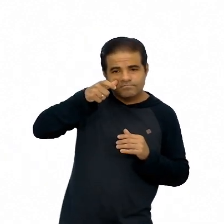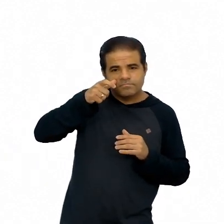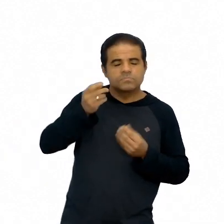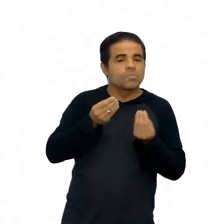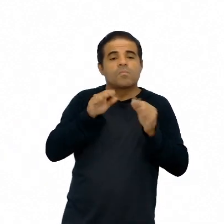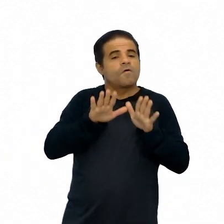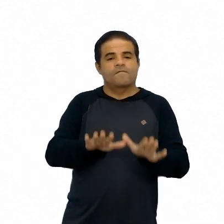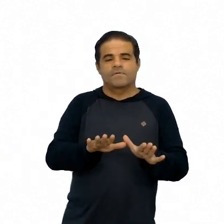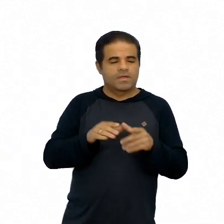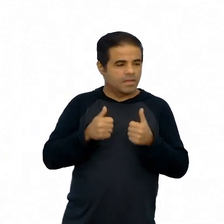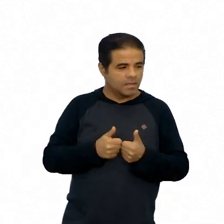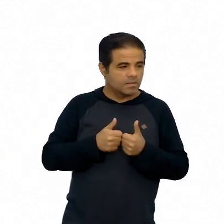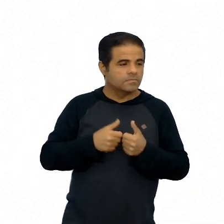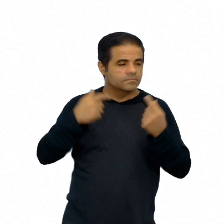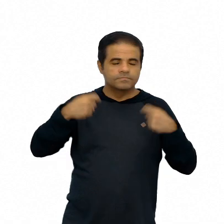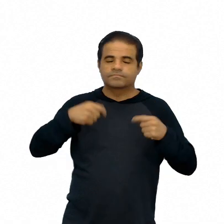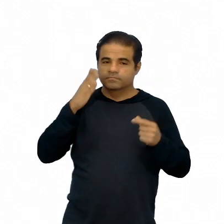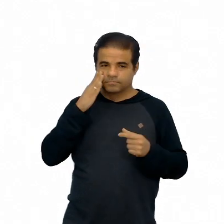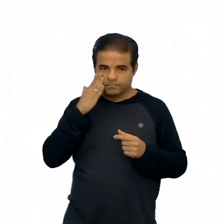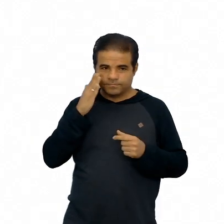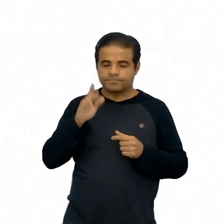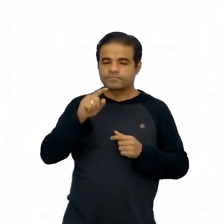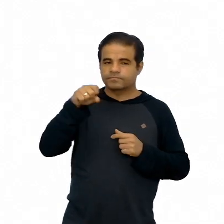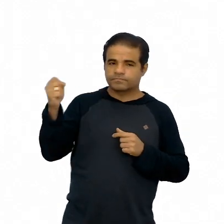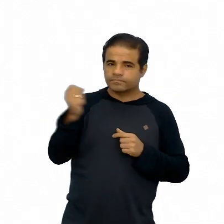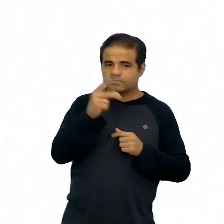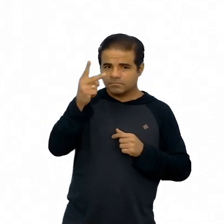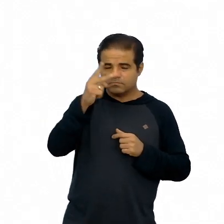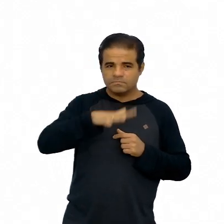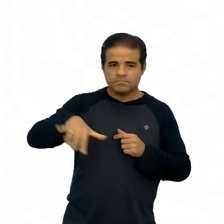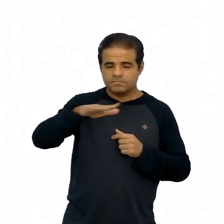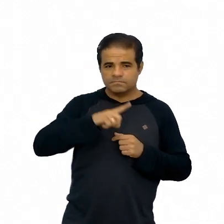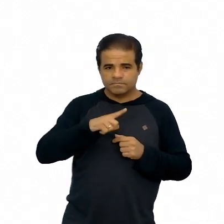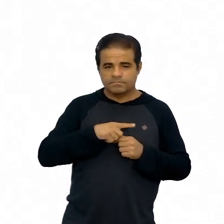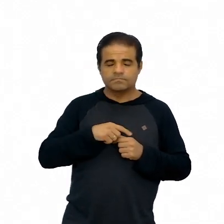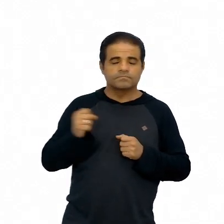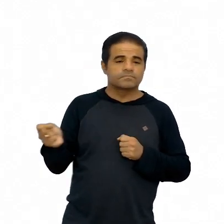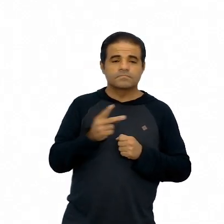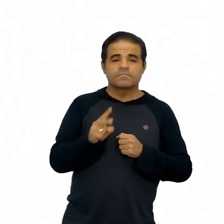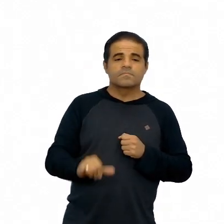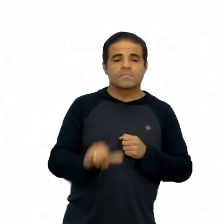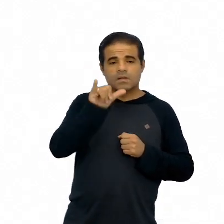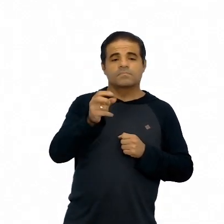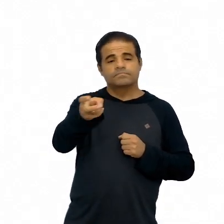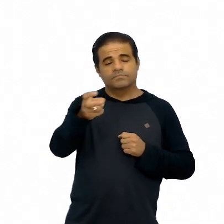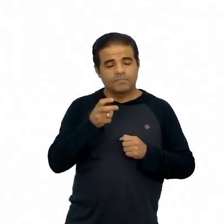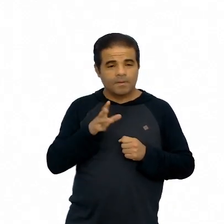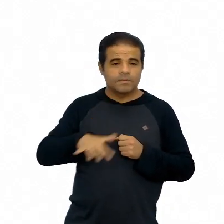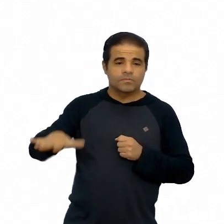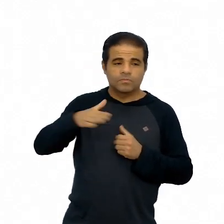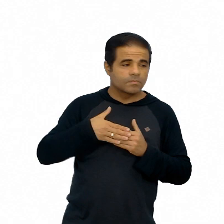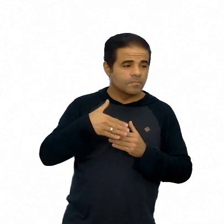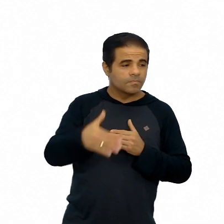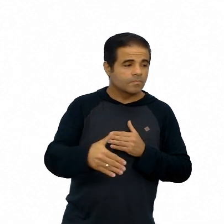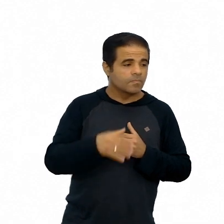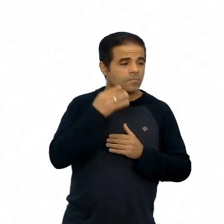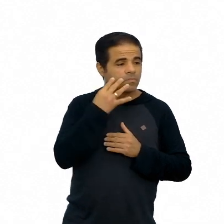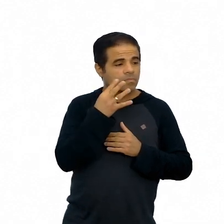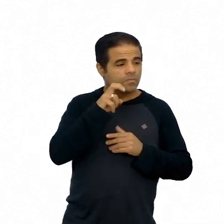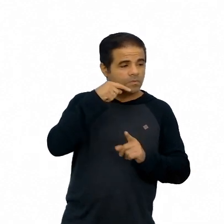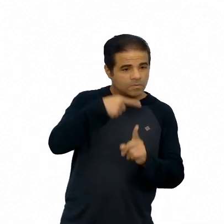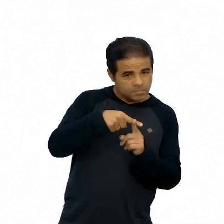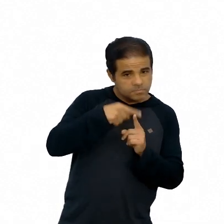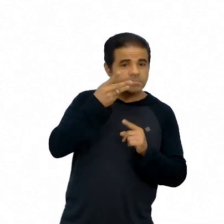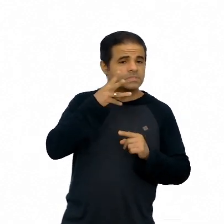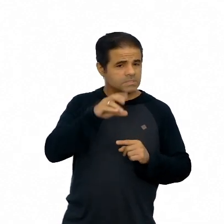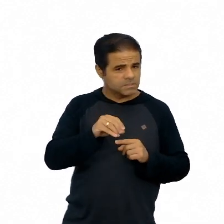vai ficar. Então, eu tenho que saber quanto que vale esse ângulo X e quanto que vale o ângulo Y. Mas se eu olhar, ó, 45 mais